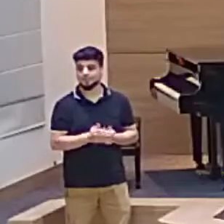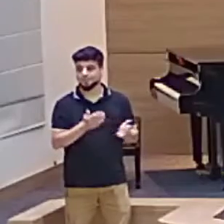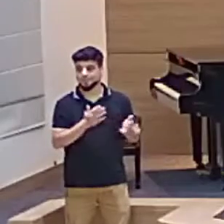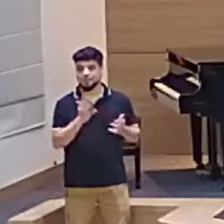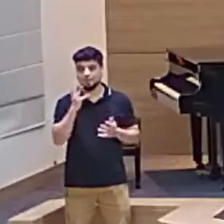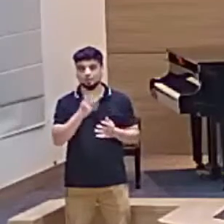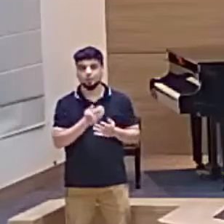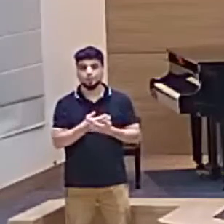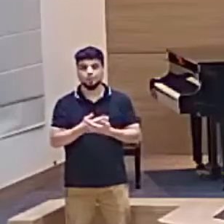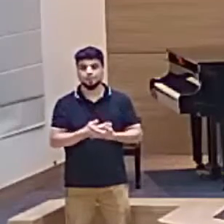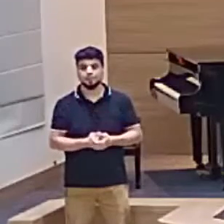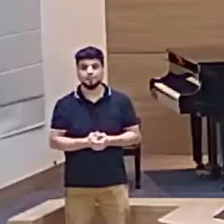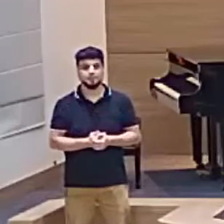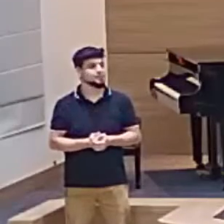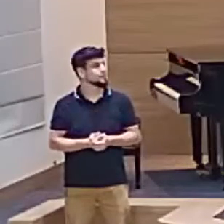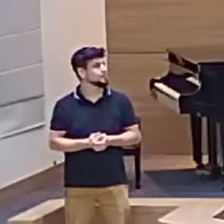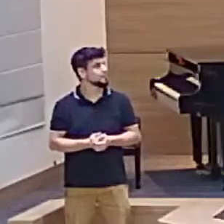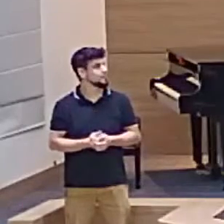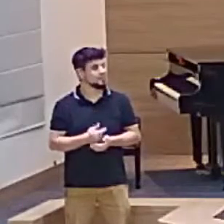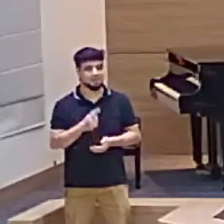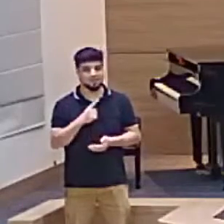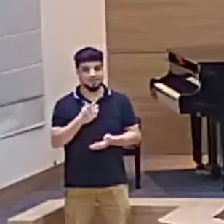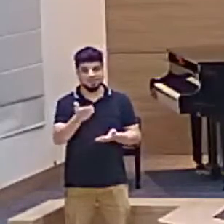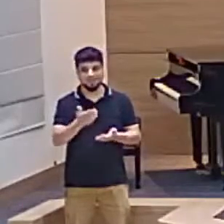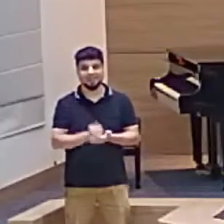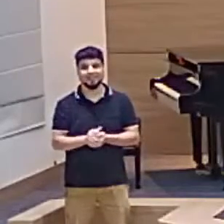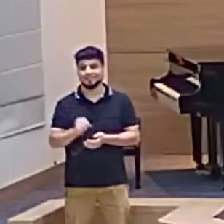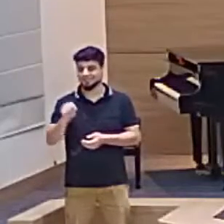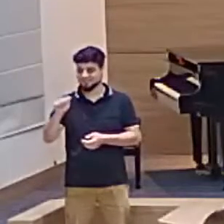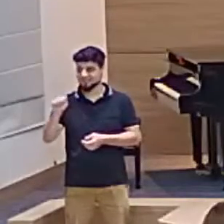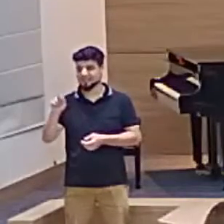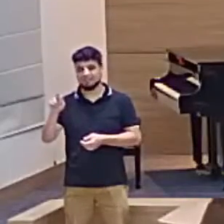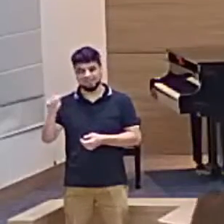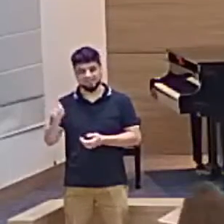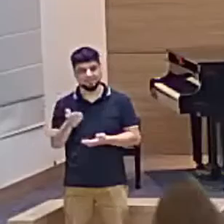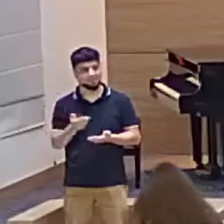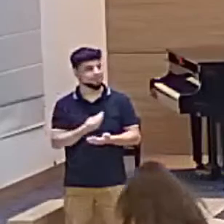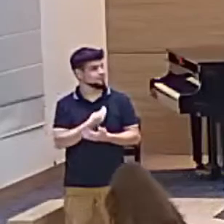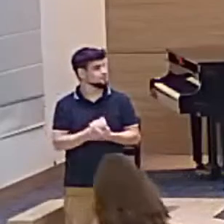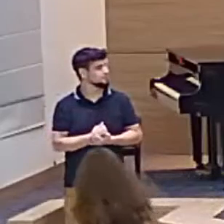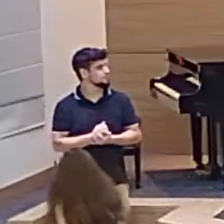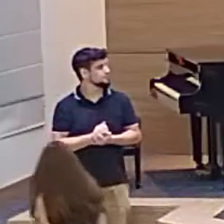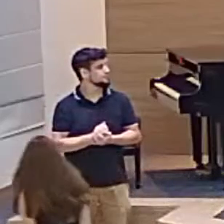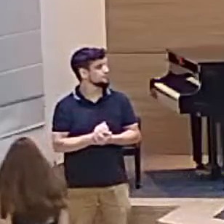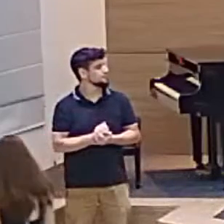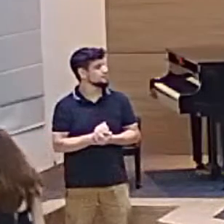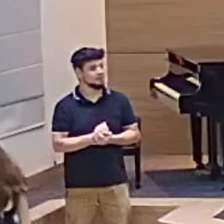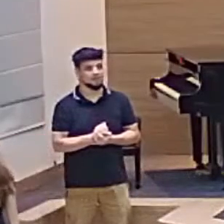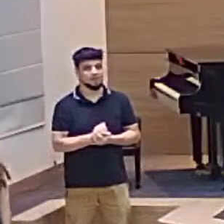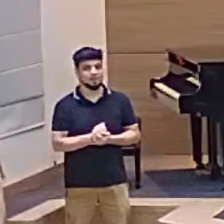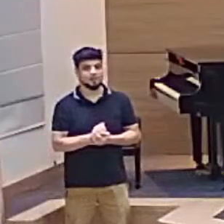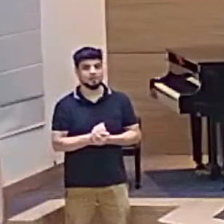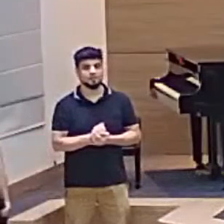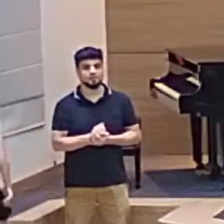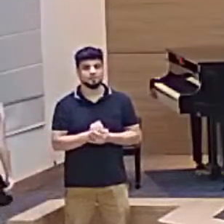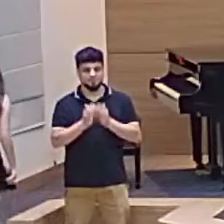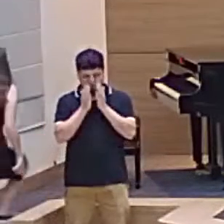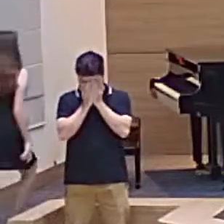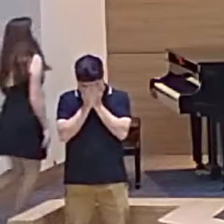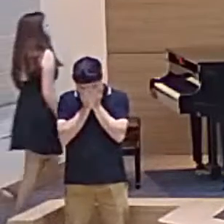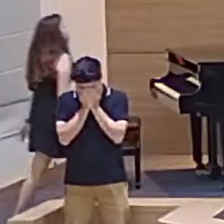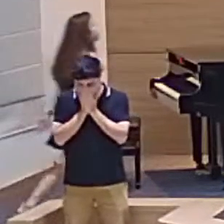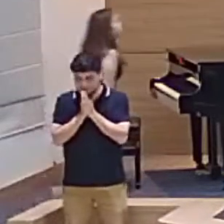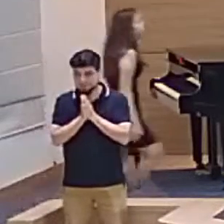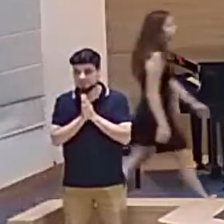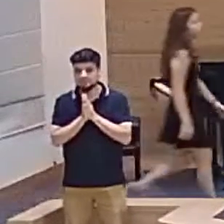mais tem mais alguém sala tá vindo aqui a Sarinha que coisa gostosa não é louvado seja Deus daqui